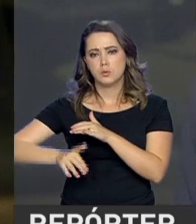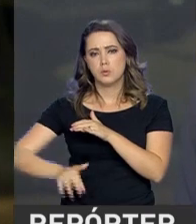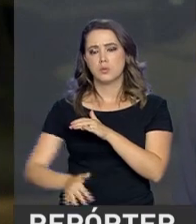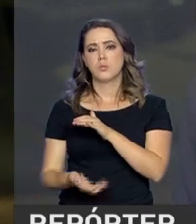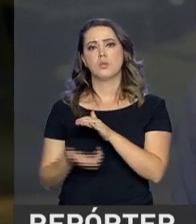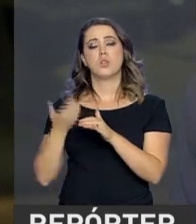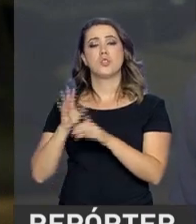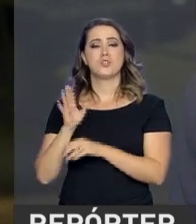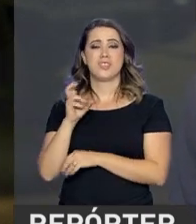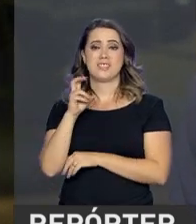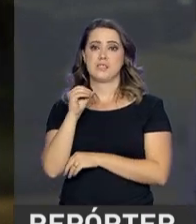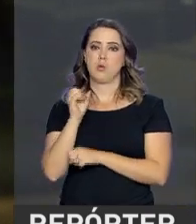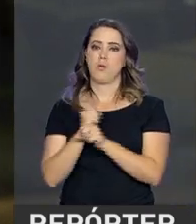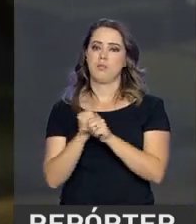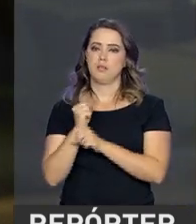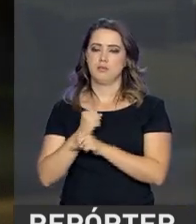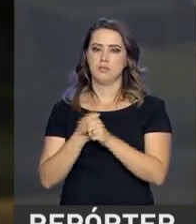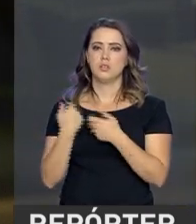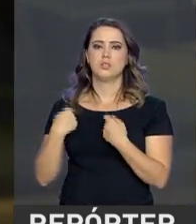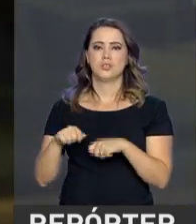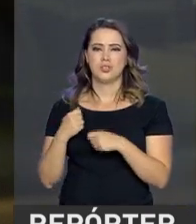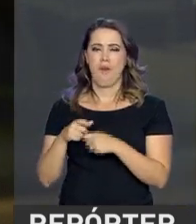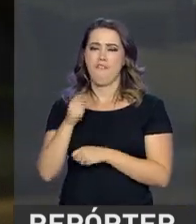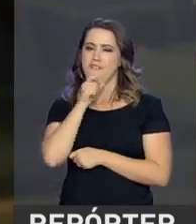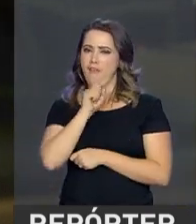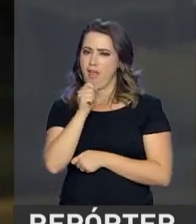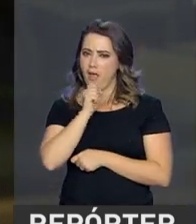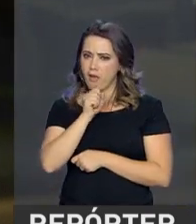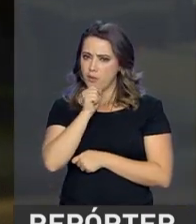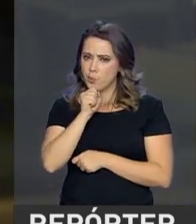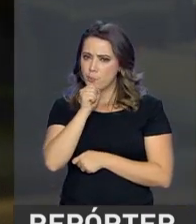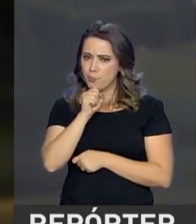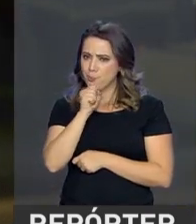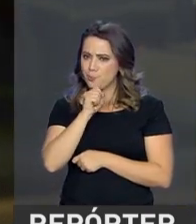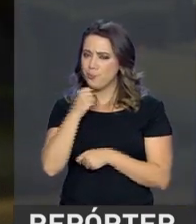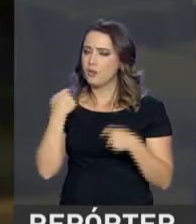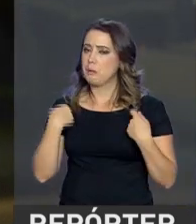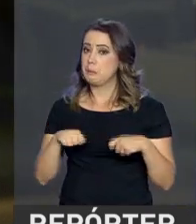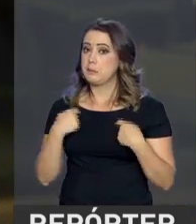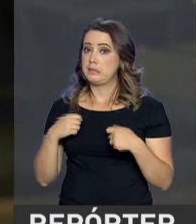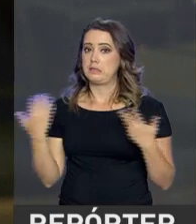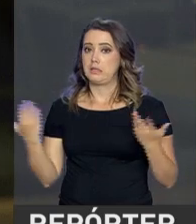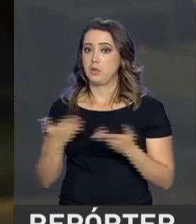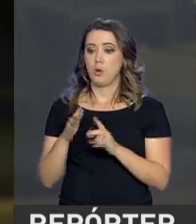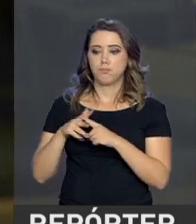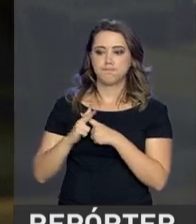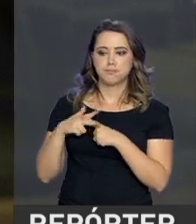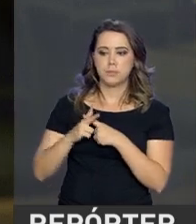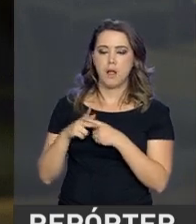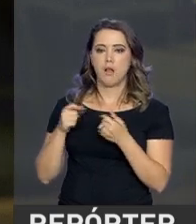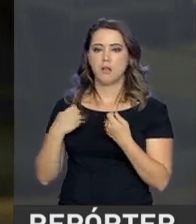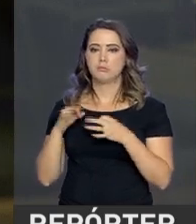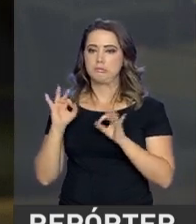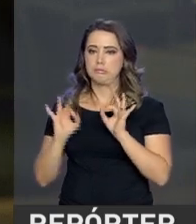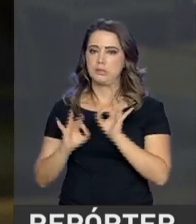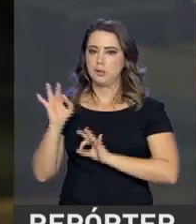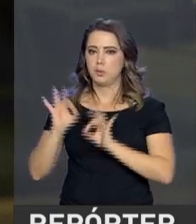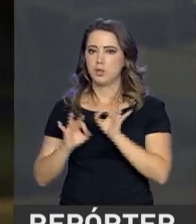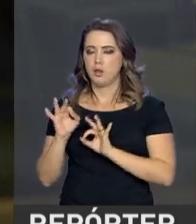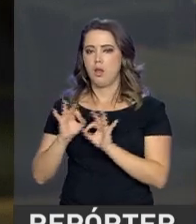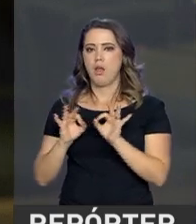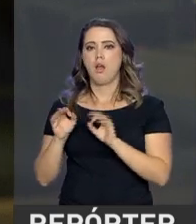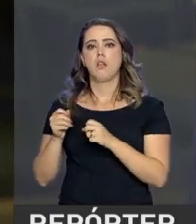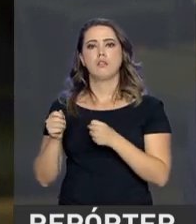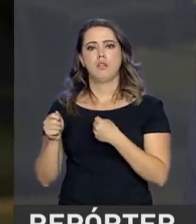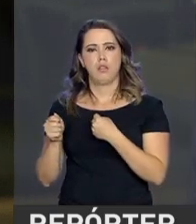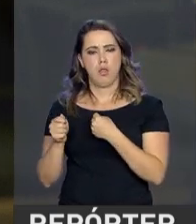tem há 50 anos ele já está de cabelo branco ele nesse aceitaria basicamente alguns artigos fossem visitados e